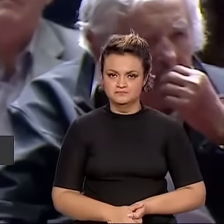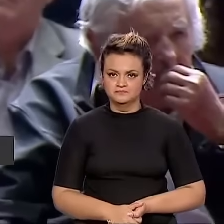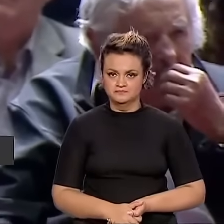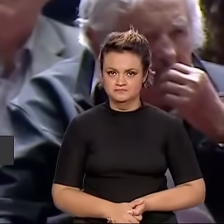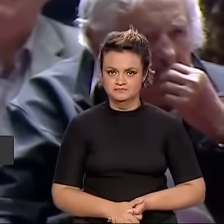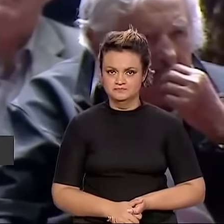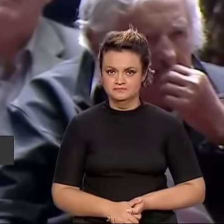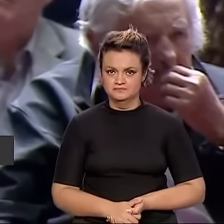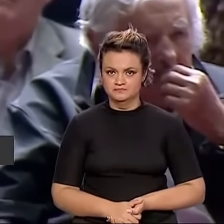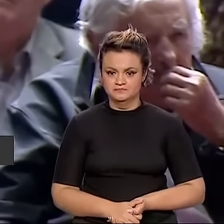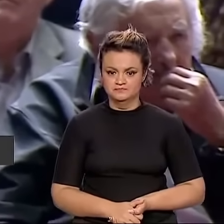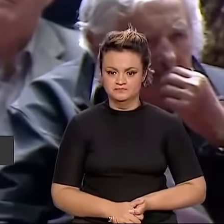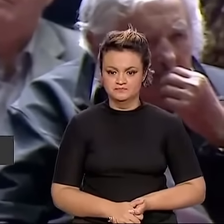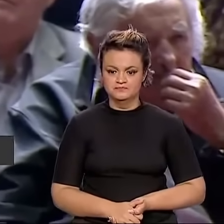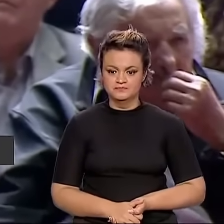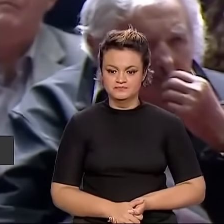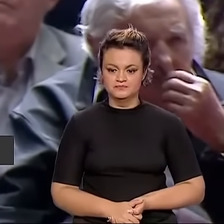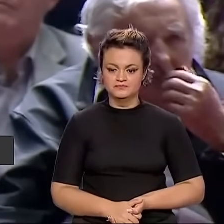Eu queria